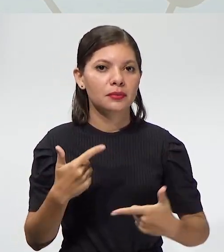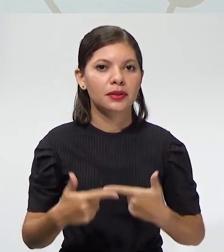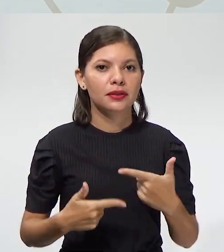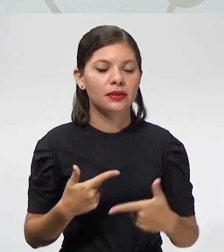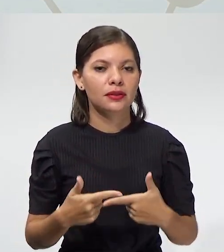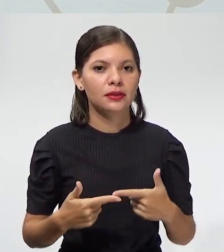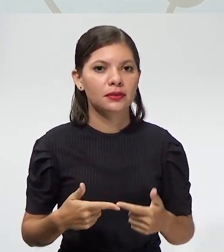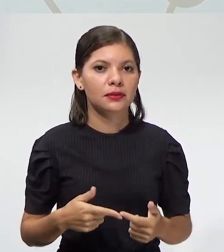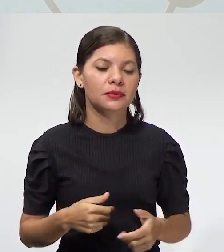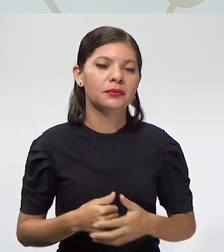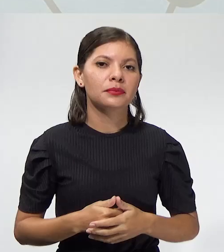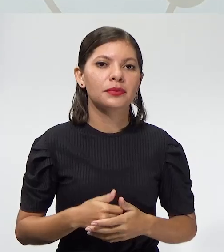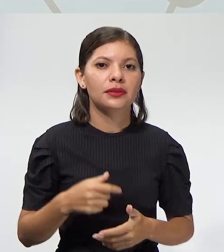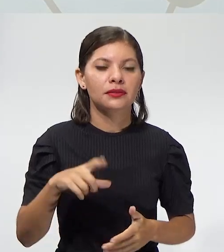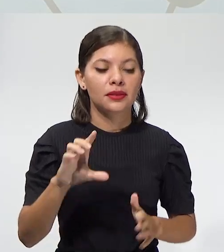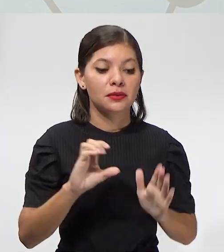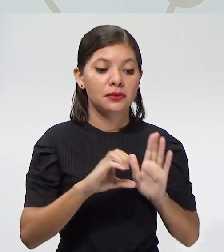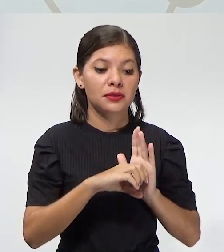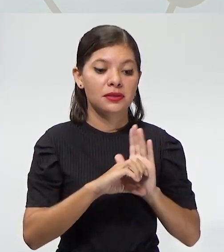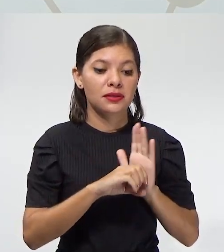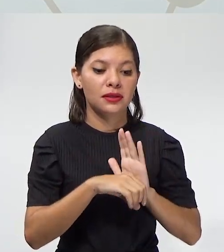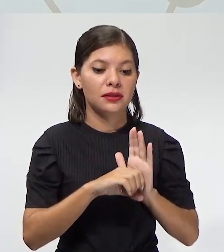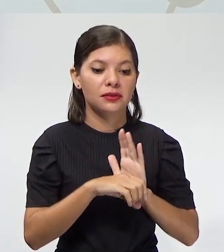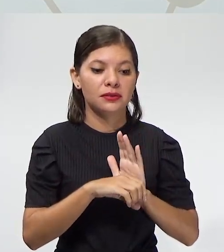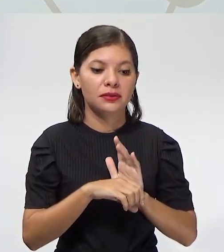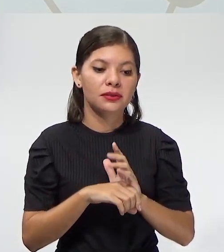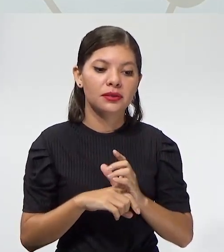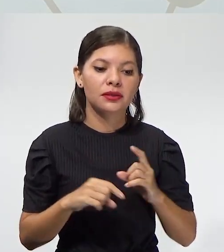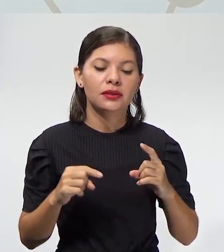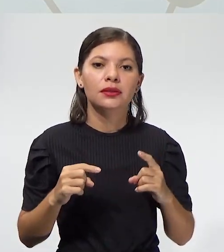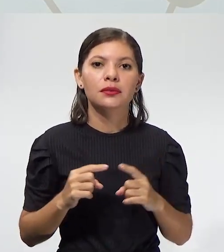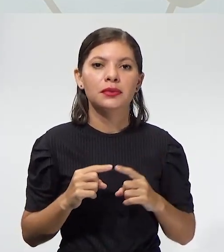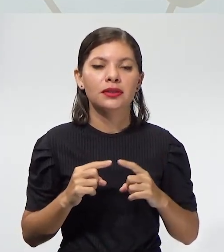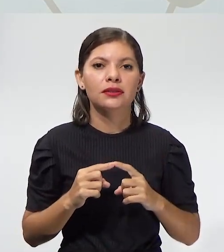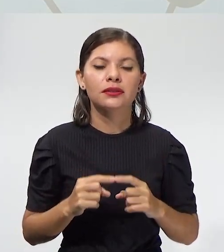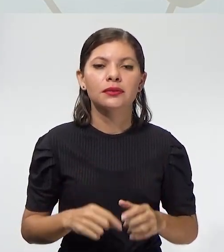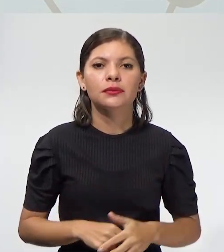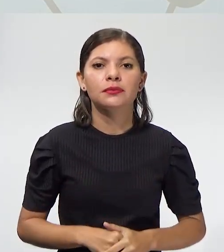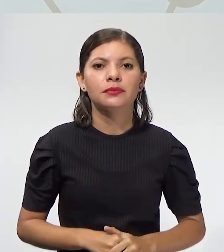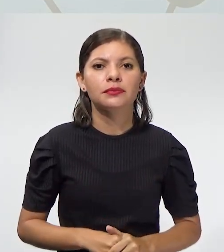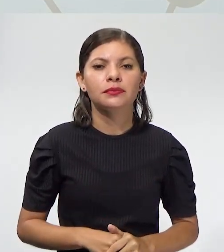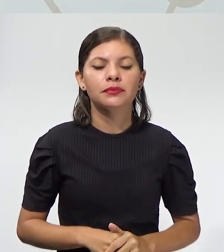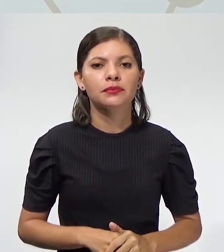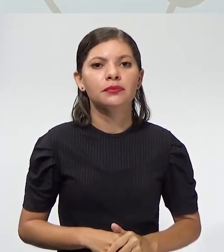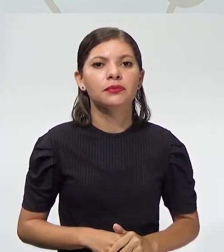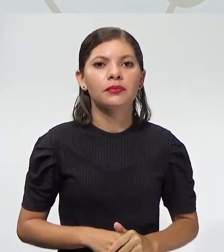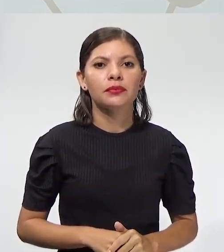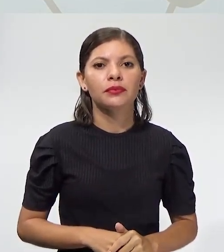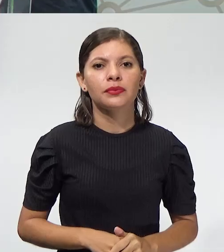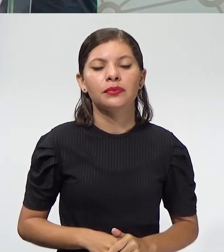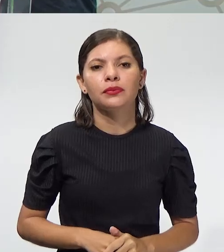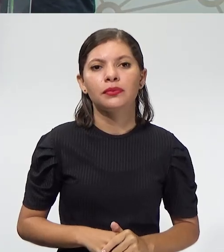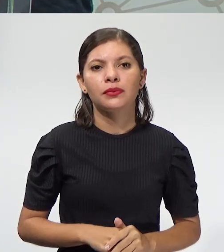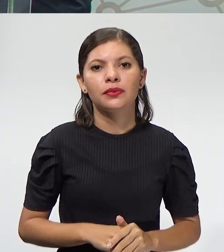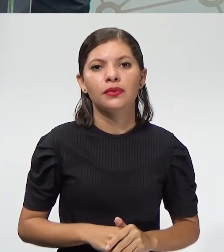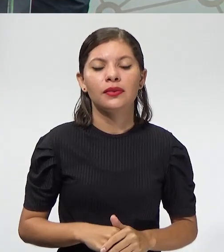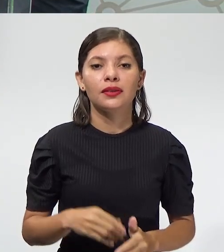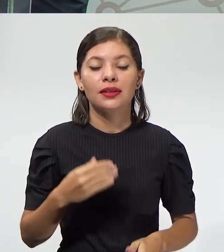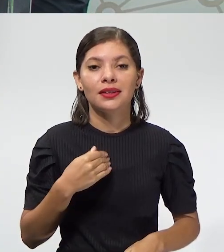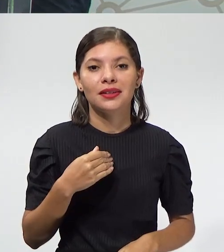só os conceitos, mas a aplicação de fato dessa interdisciplinaridade, né? E, particularmente,